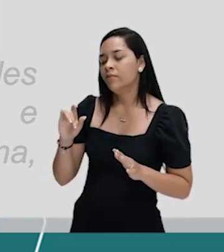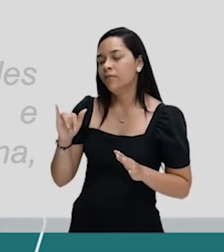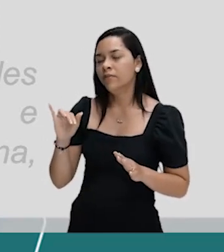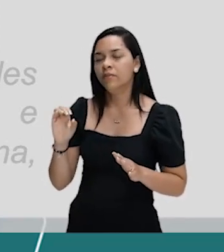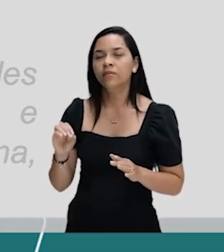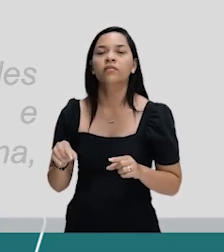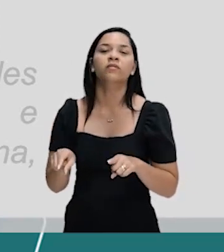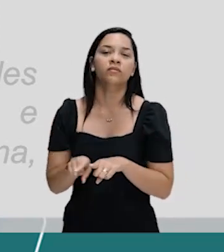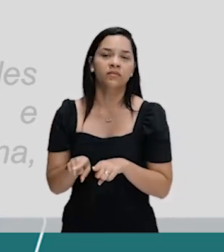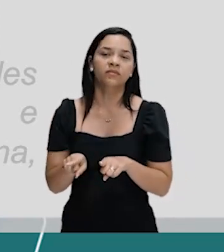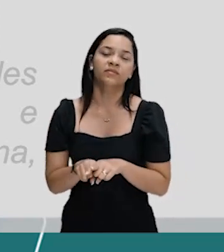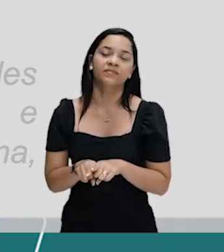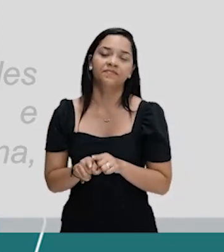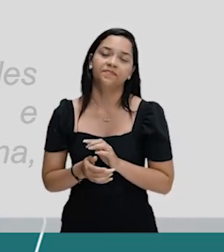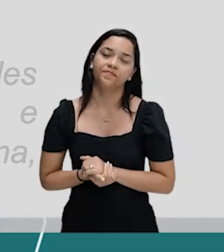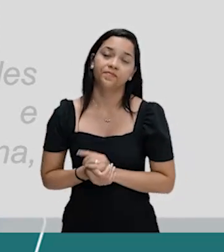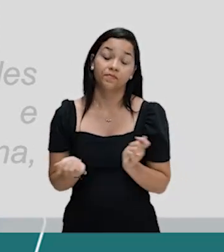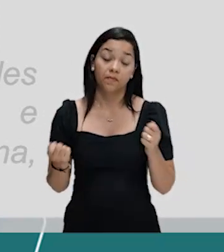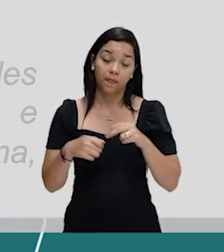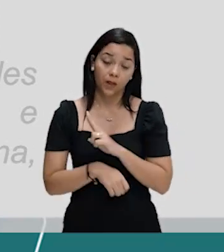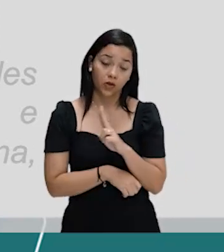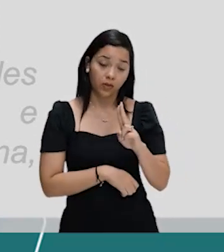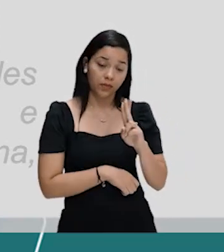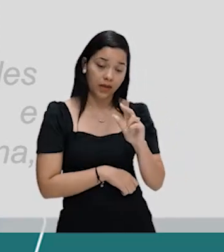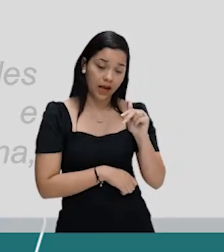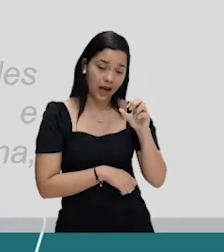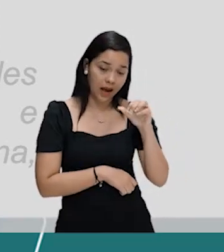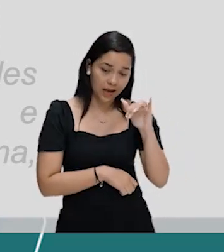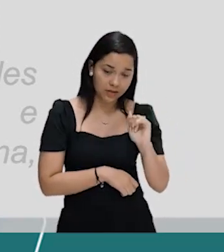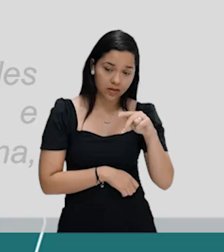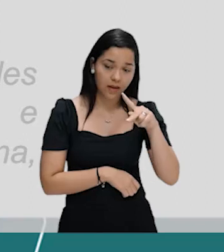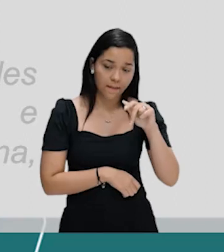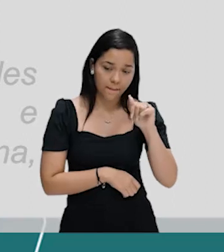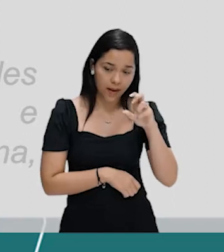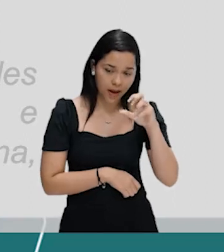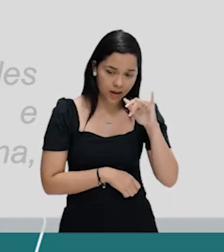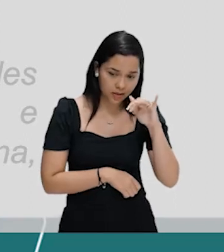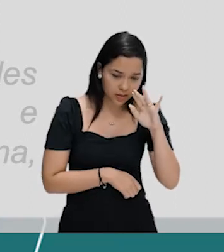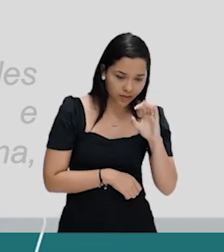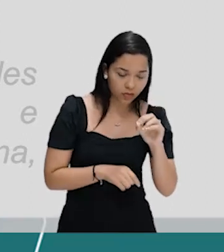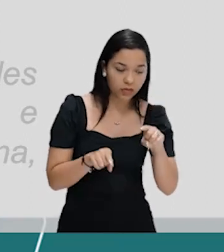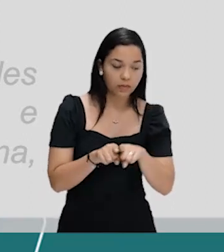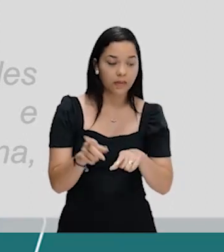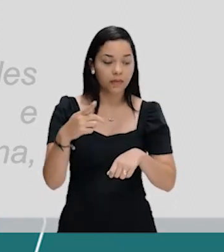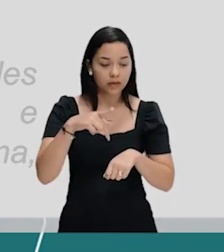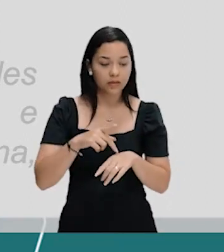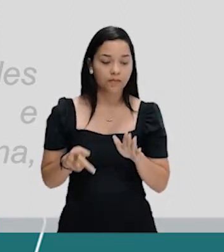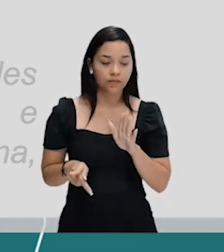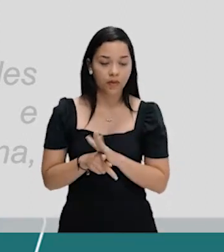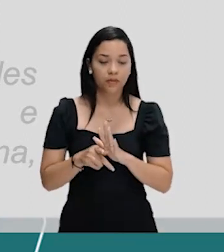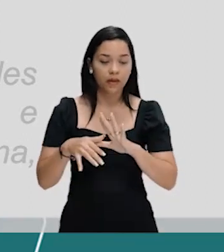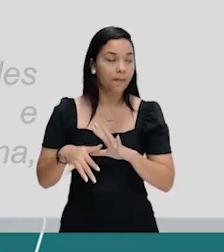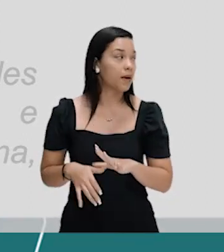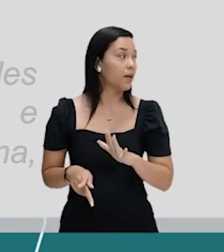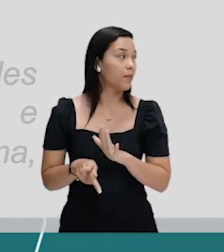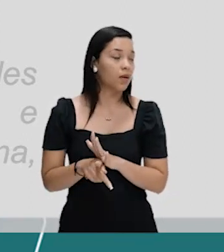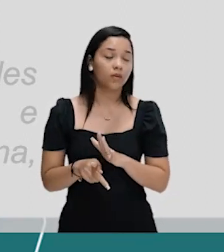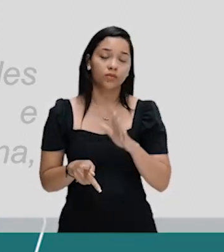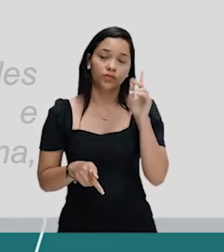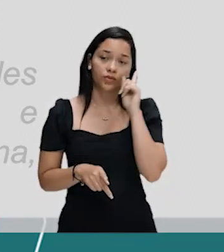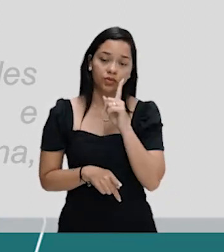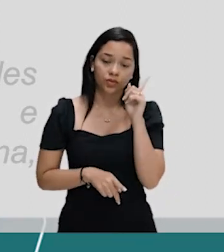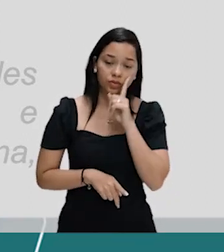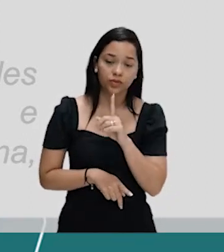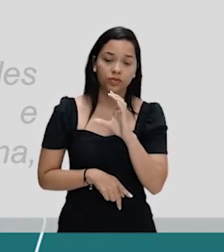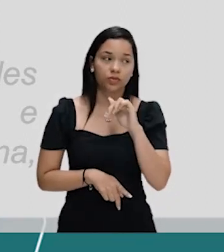tá certo? Por mais que o nome seja Ásia-Pacífico, mas ele também vai incluir países da América, como por exemplo os Estados